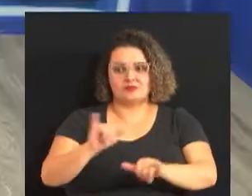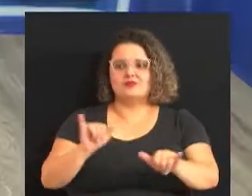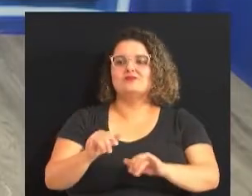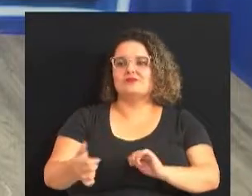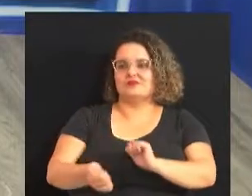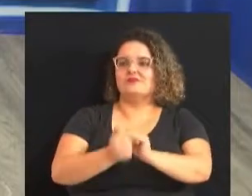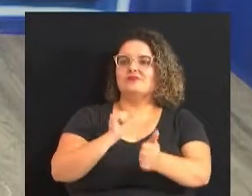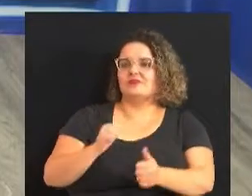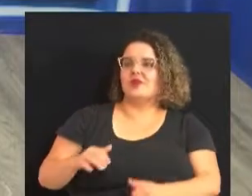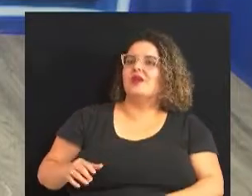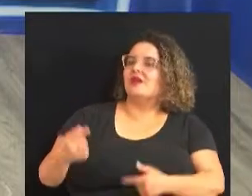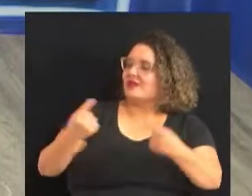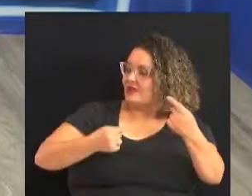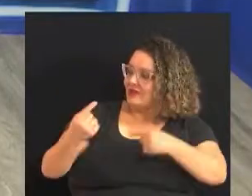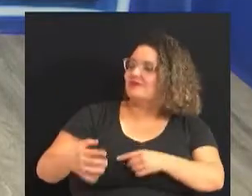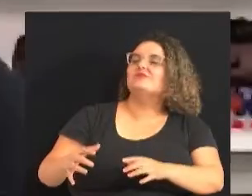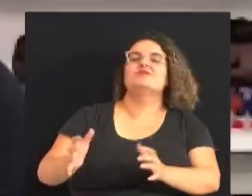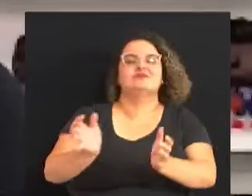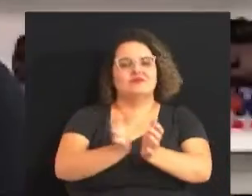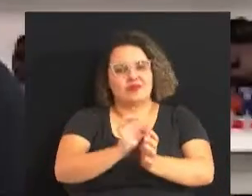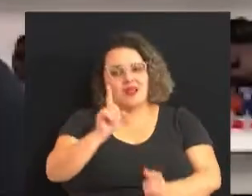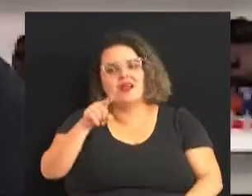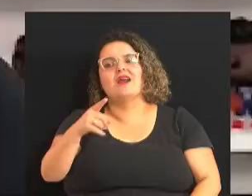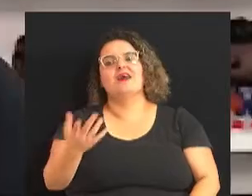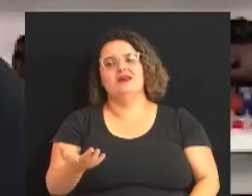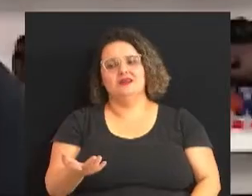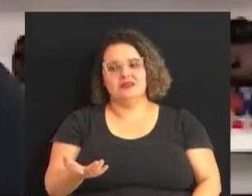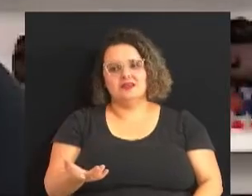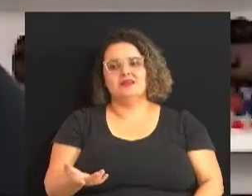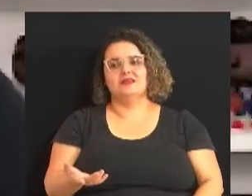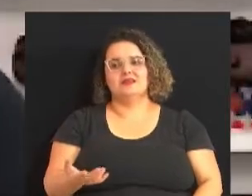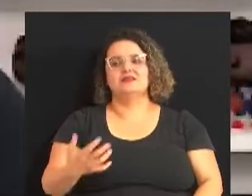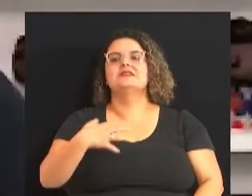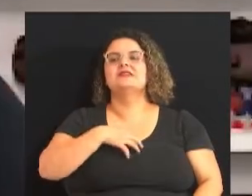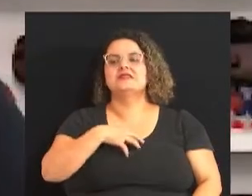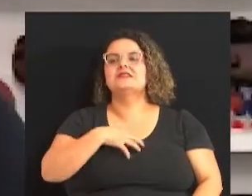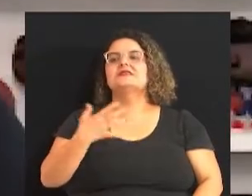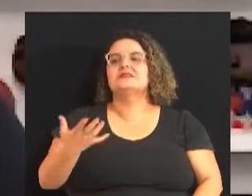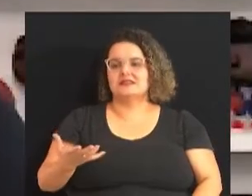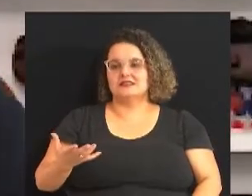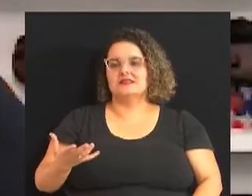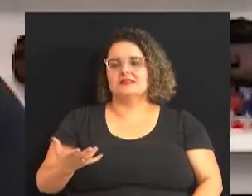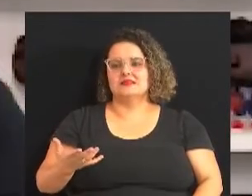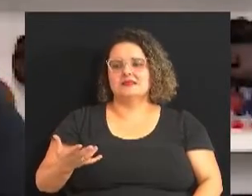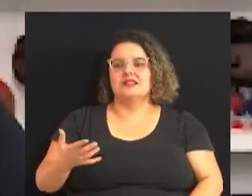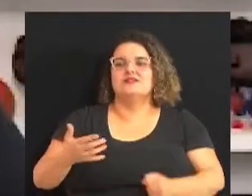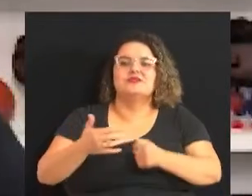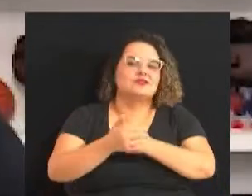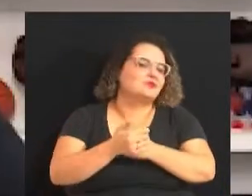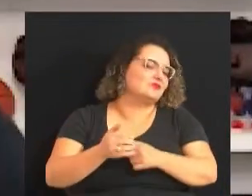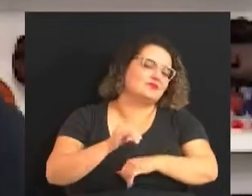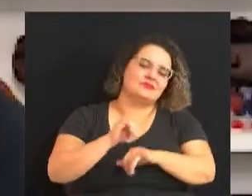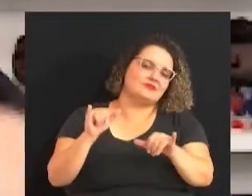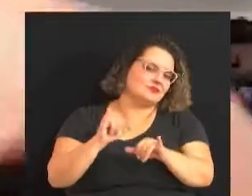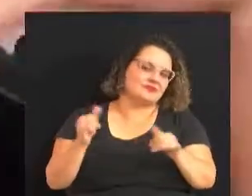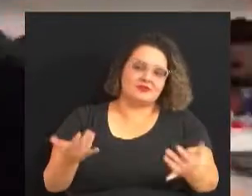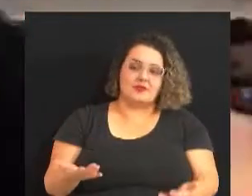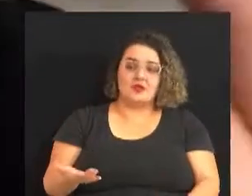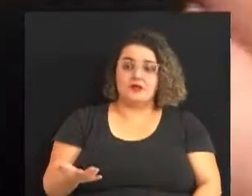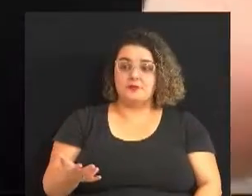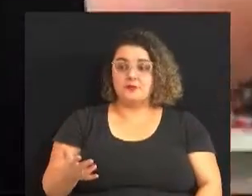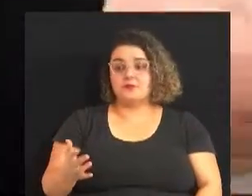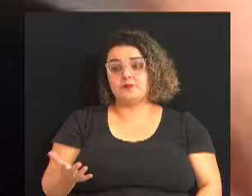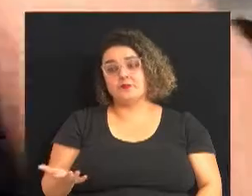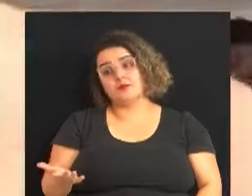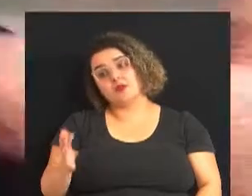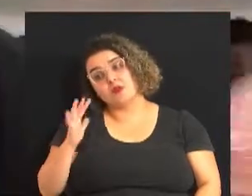inserido dentro, a gente tem essa sensação de que o negócio é escondido, não é bem divulgado. Eu acho que para um cara